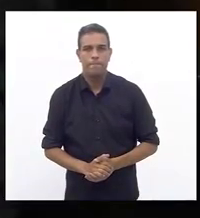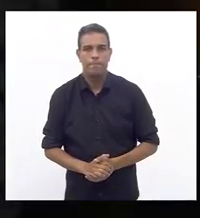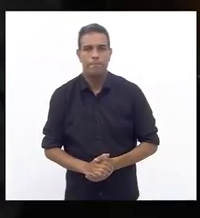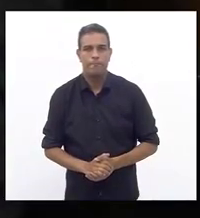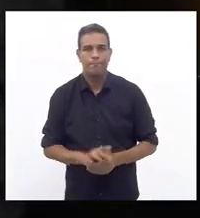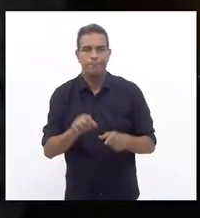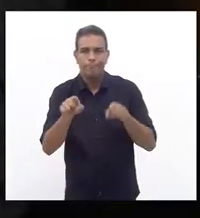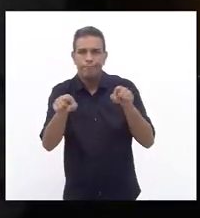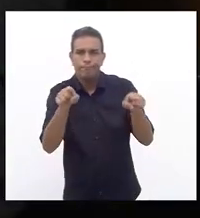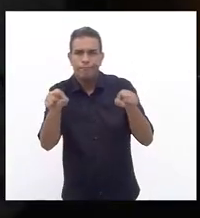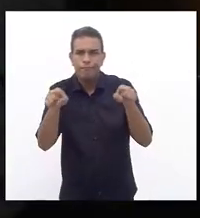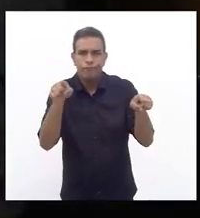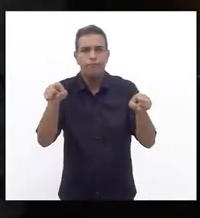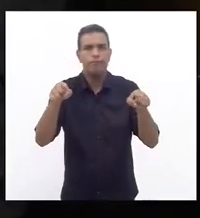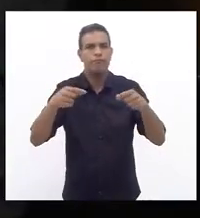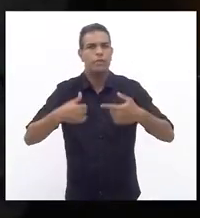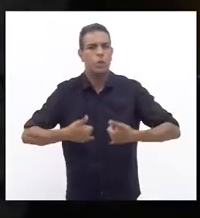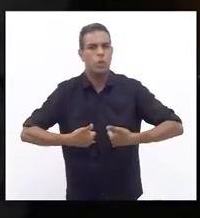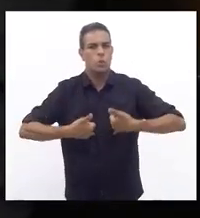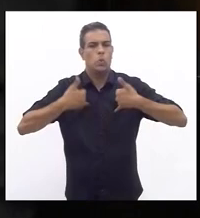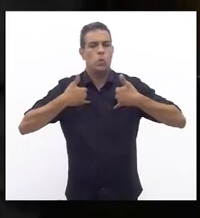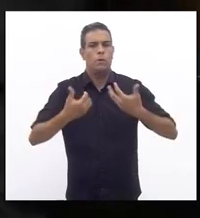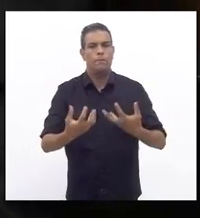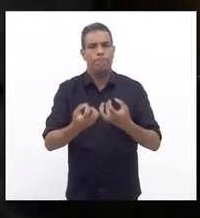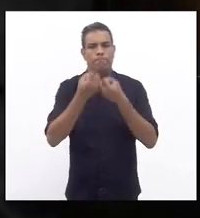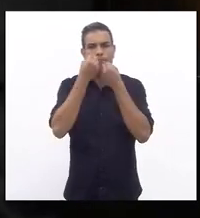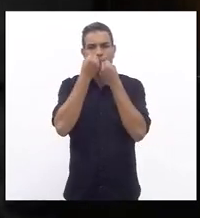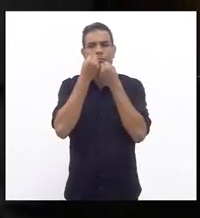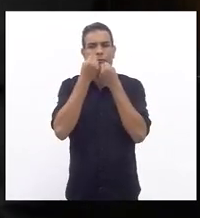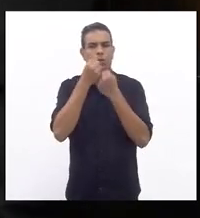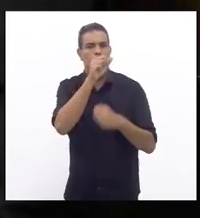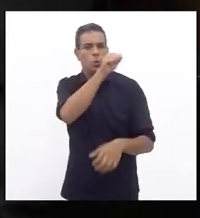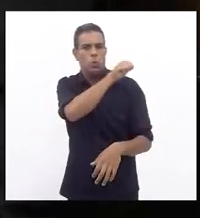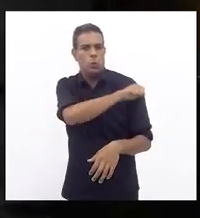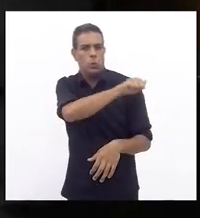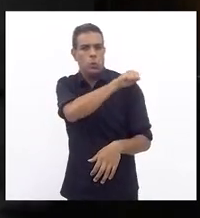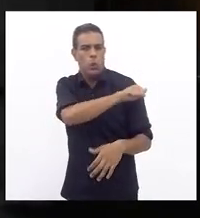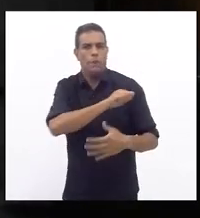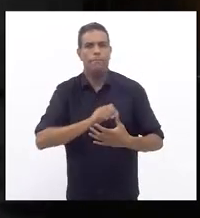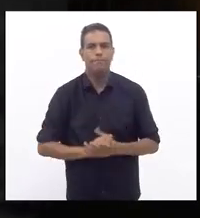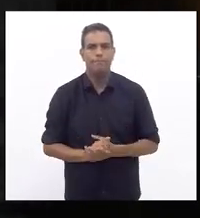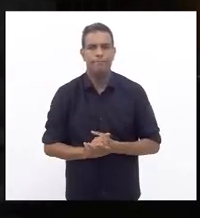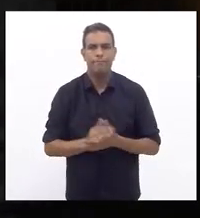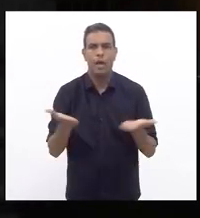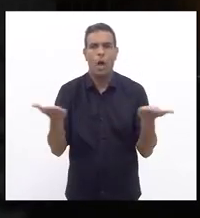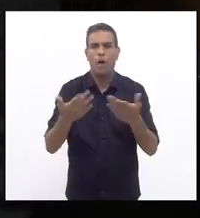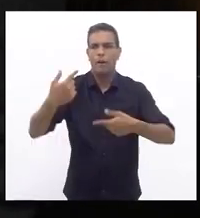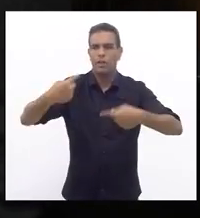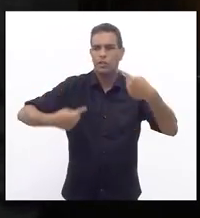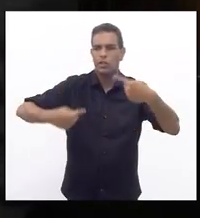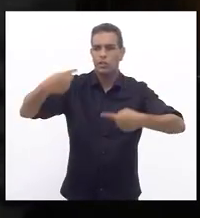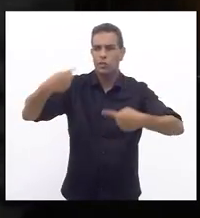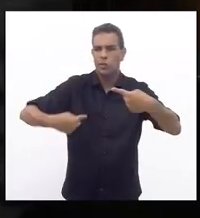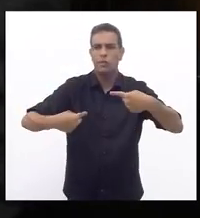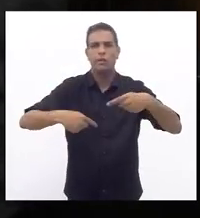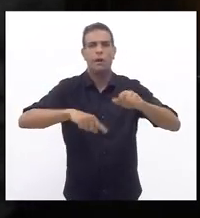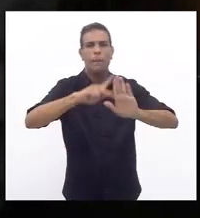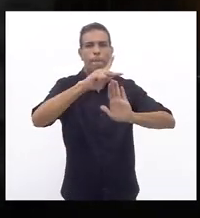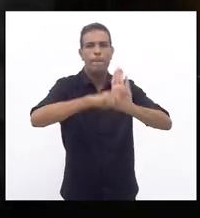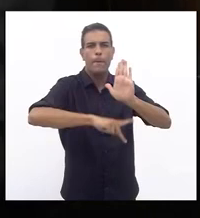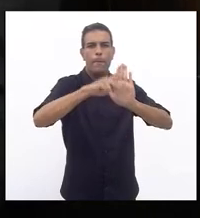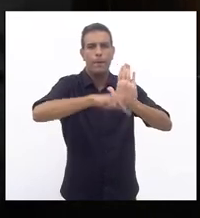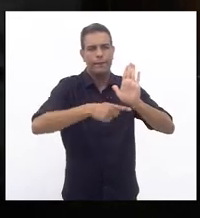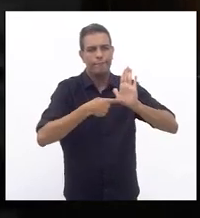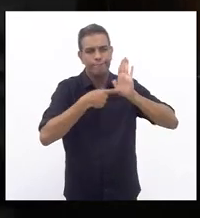vocês que são orgulho e patrimônio do Estado do Rio de Janeiro, eu quero fazer essa discussão sobre o projeto